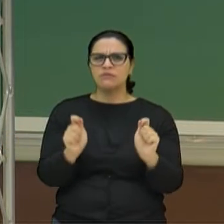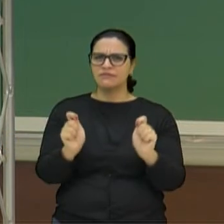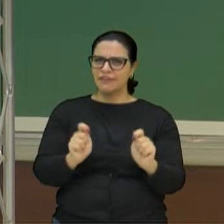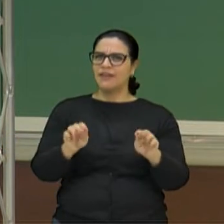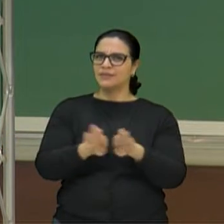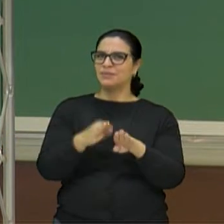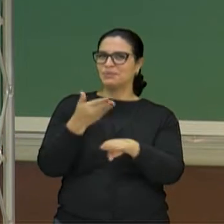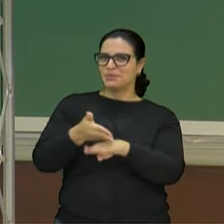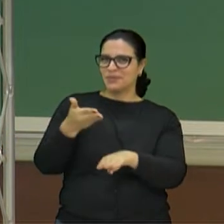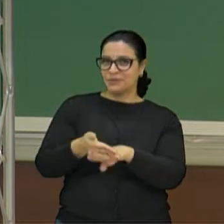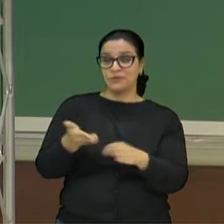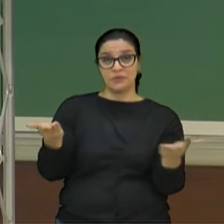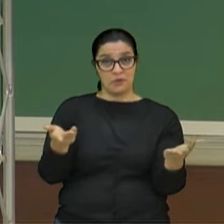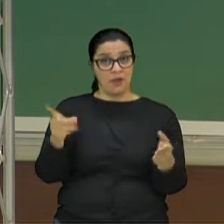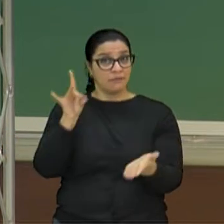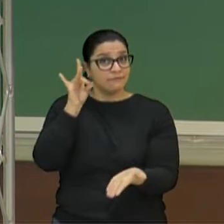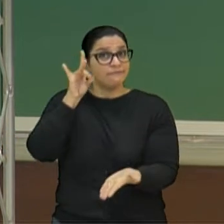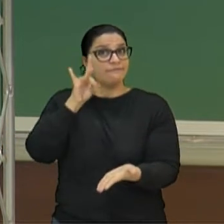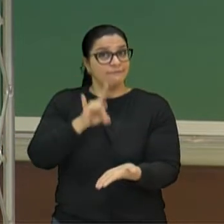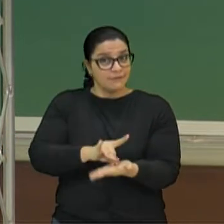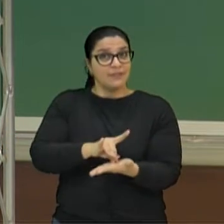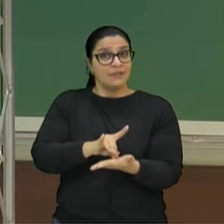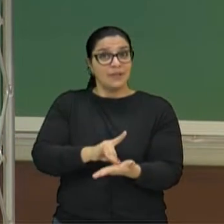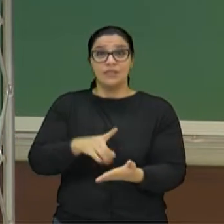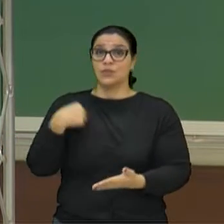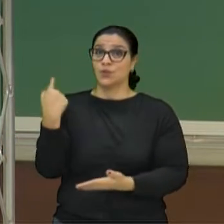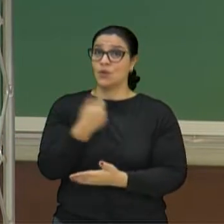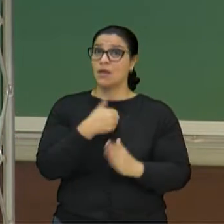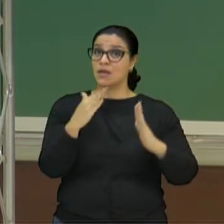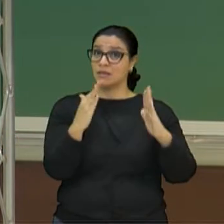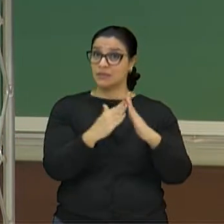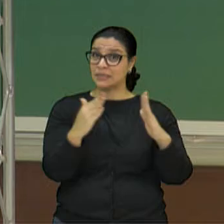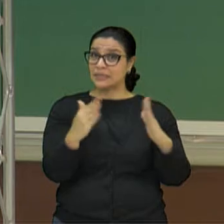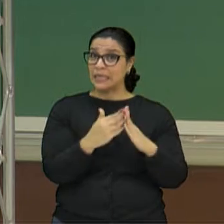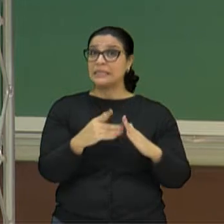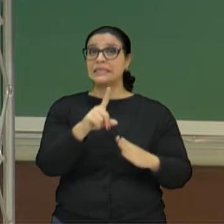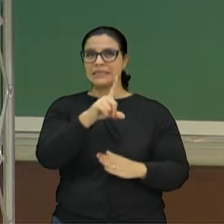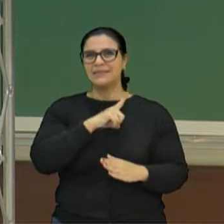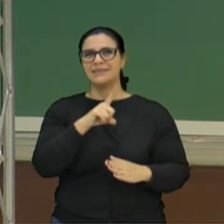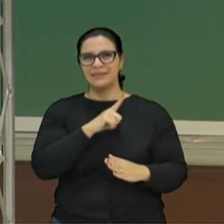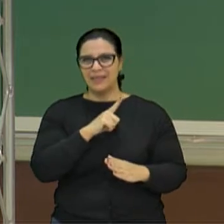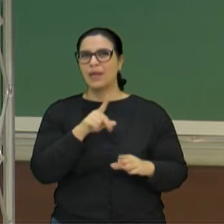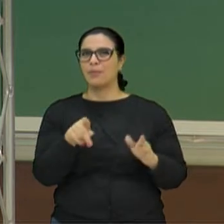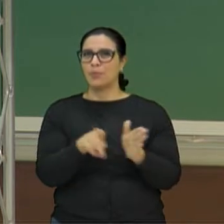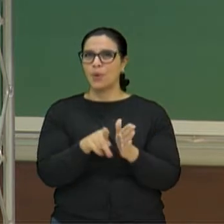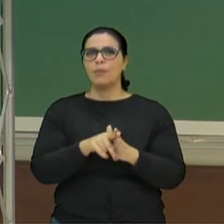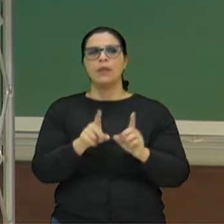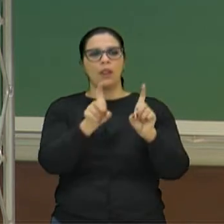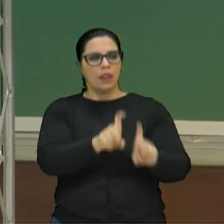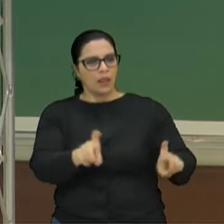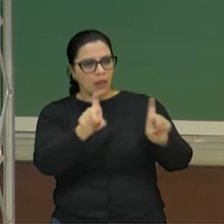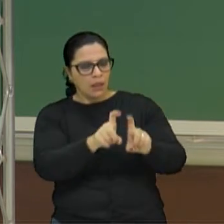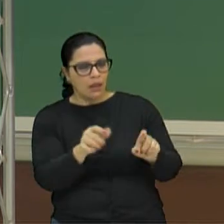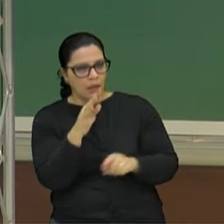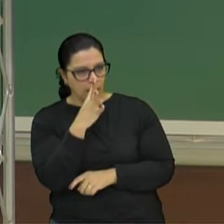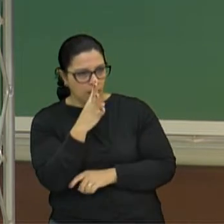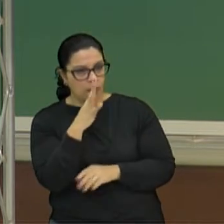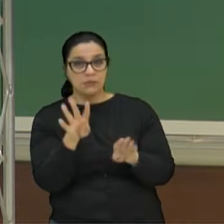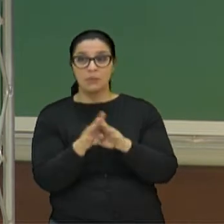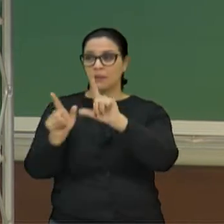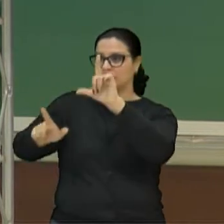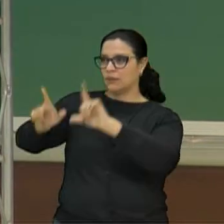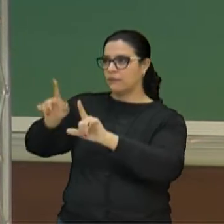estar praticando. Então realmente é que nós estamos em casa, então nós sofremos bastante. Estamos no computador, estamos na